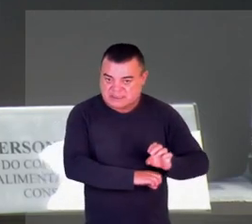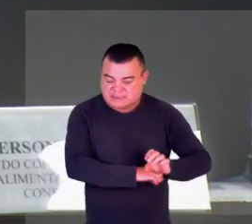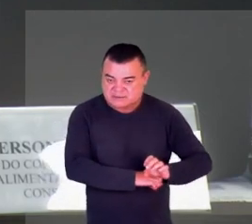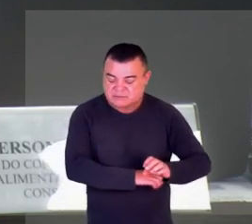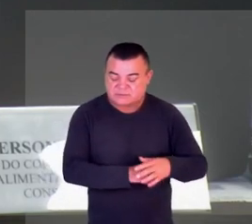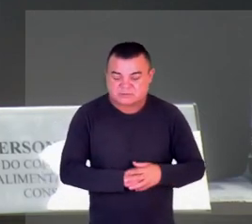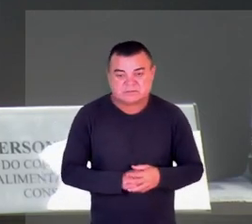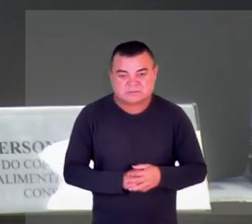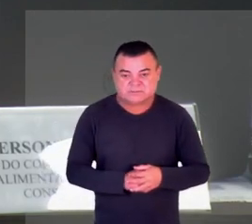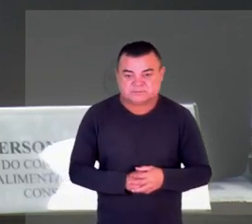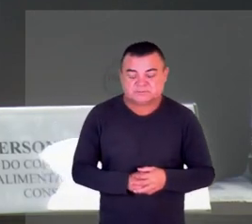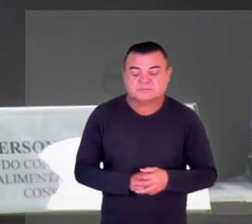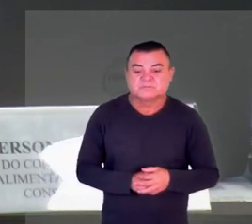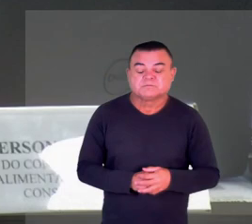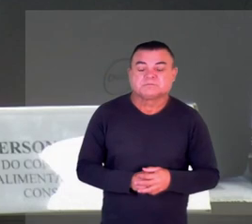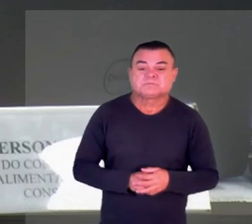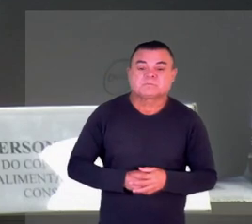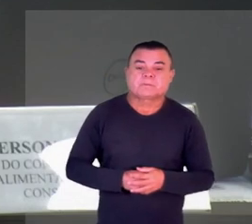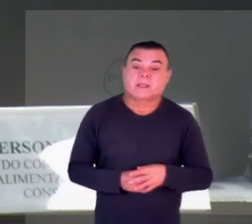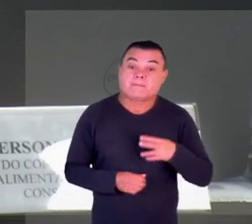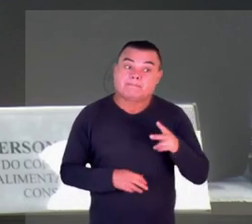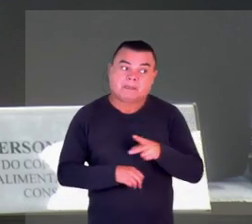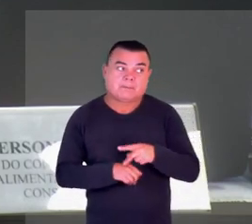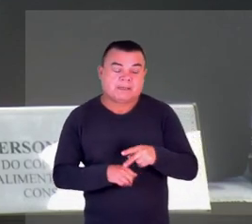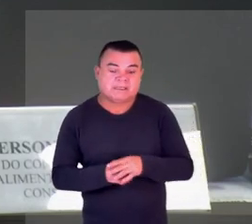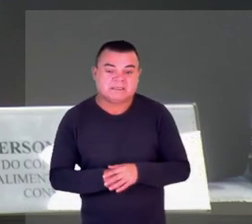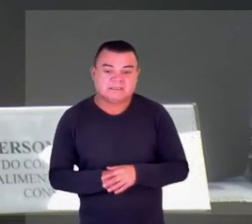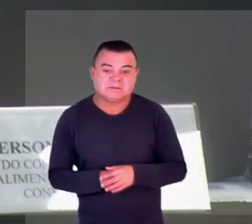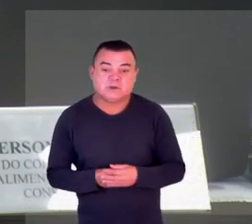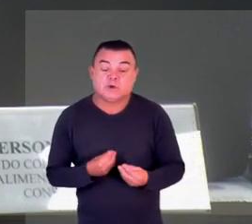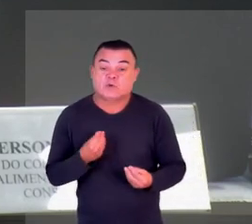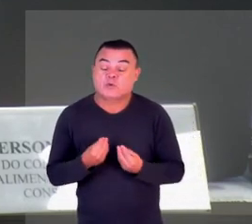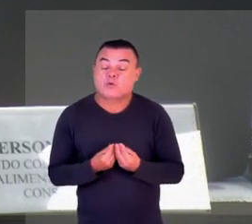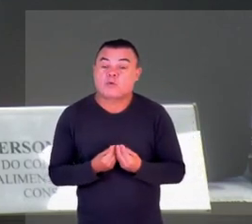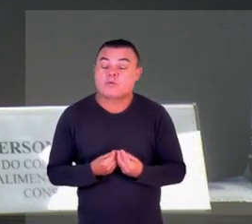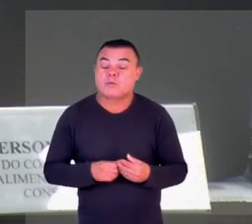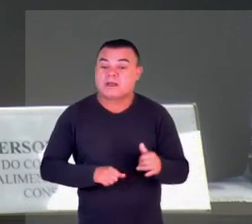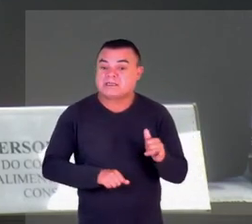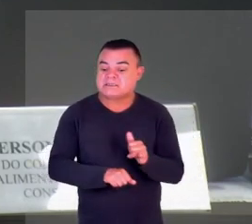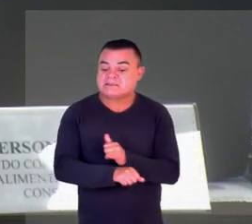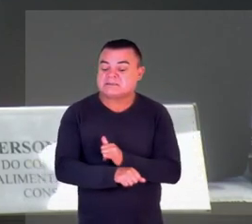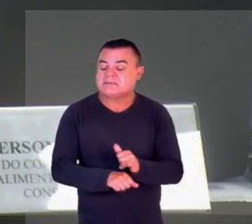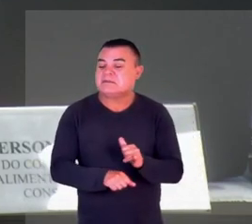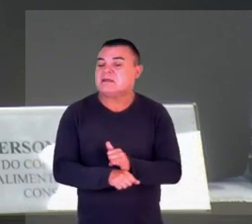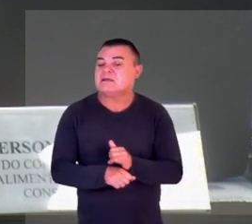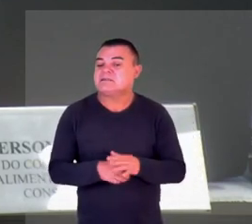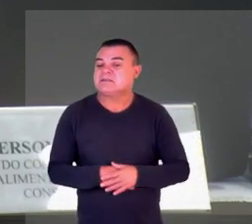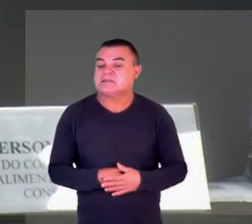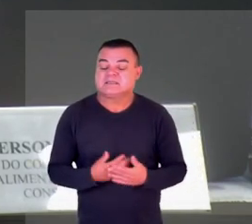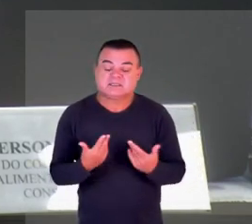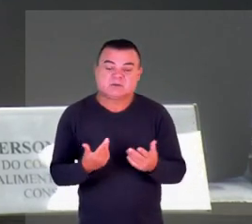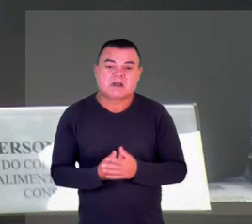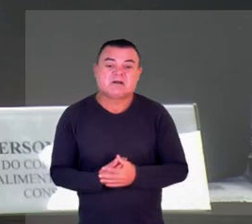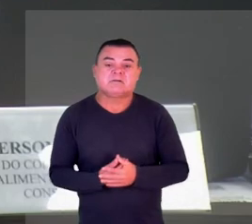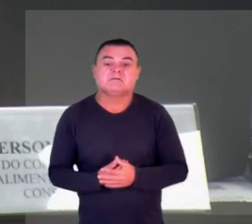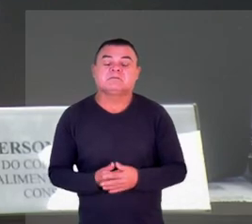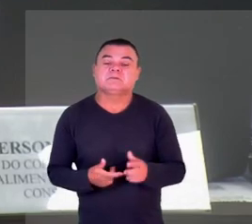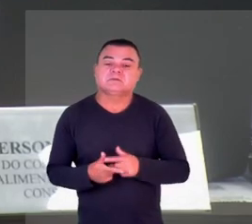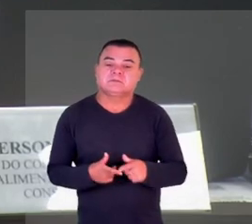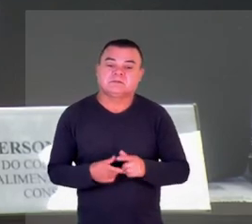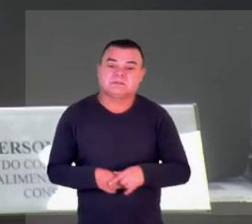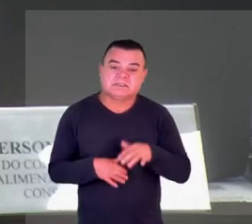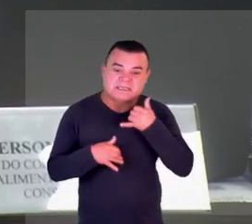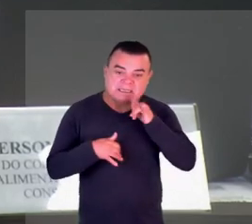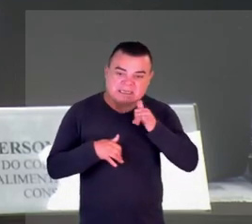brasileiro não fica eh fora disso como algo estratégico assim como tratada a questão de energia né